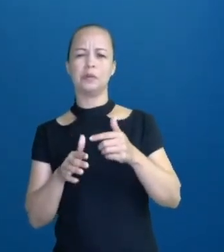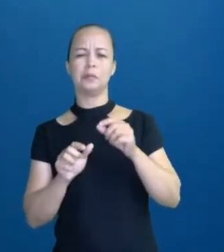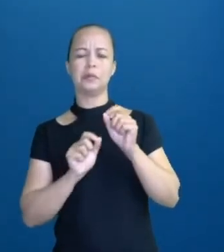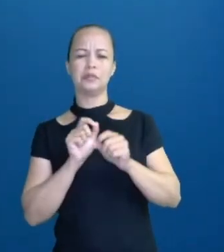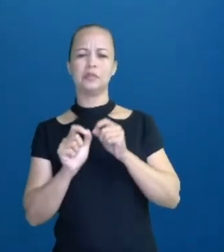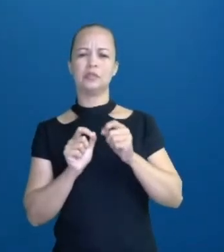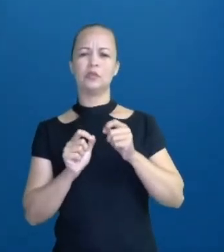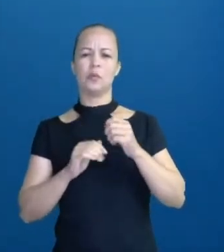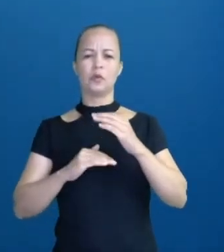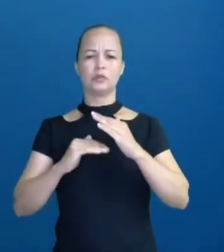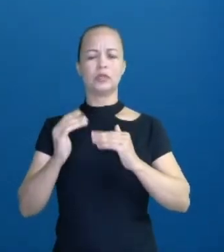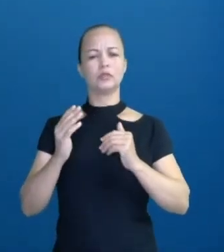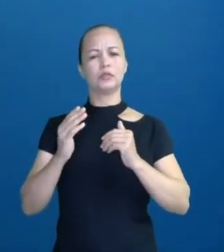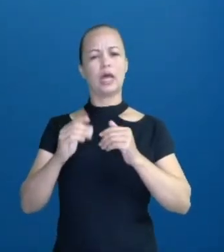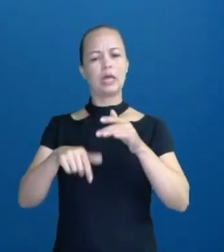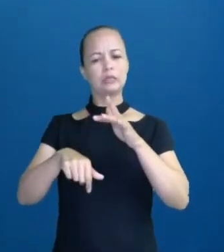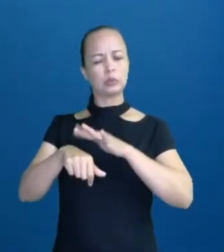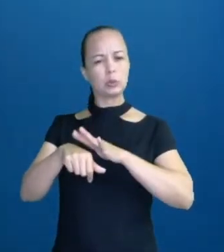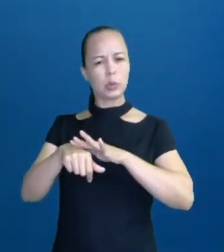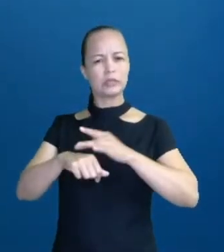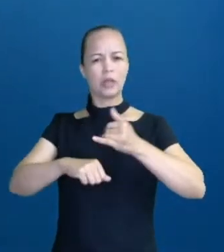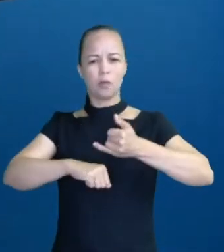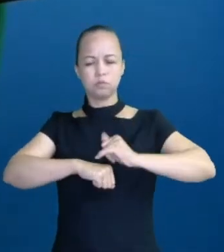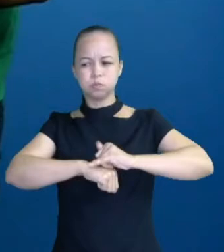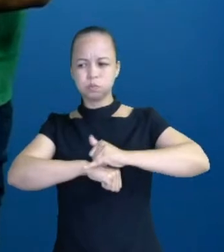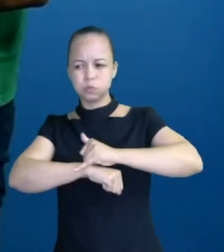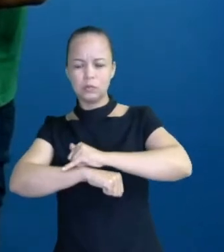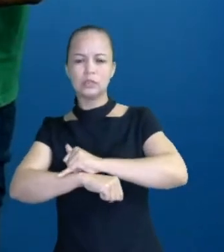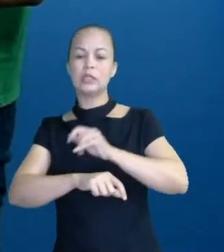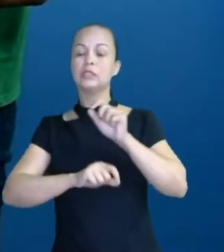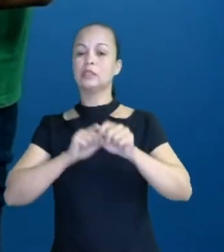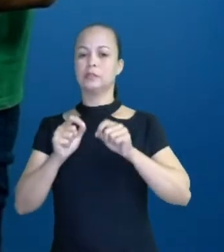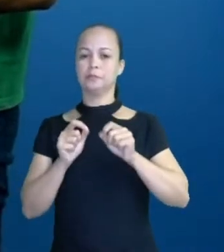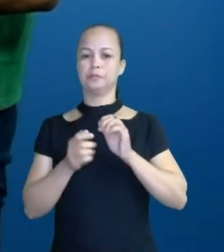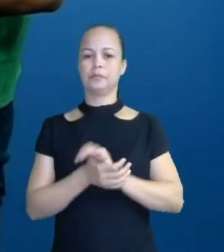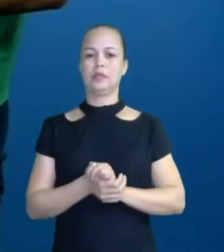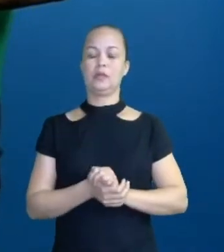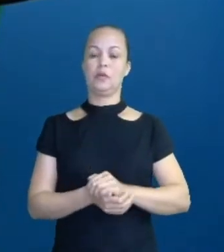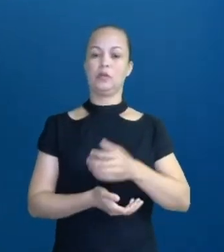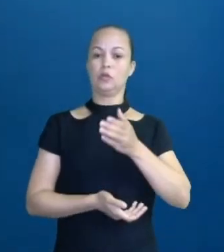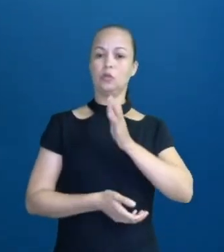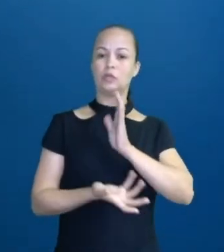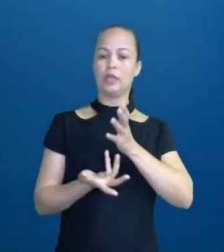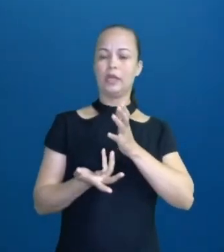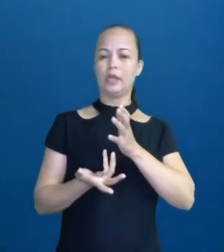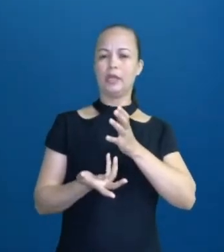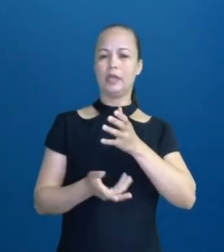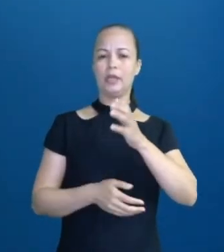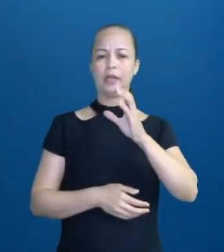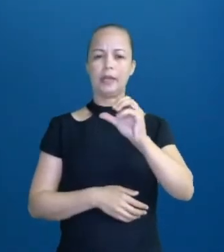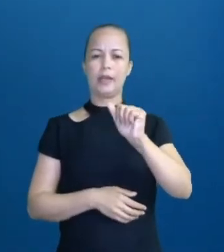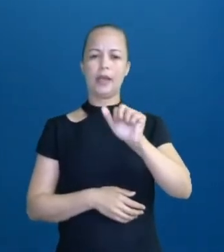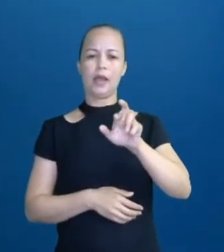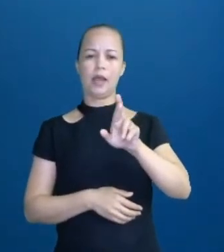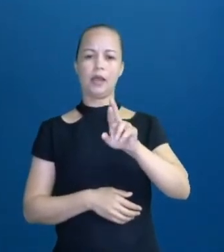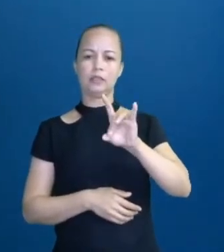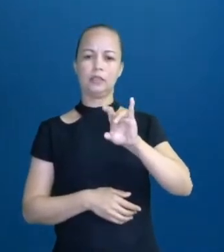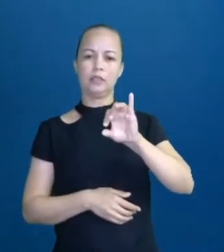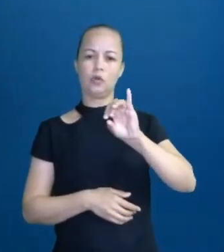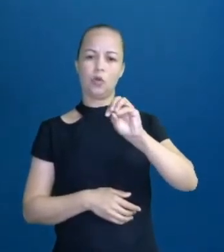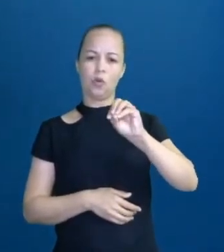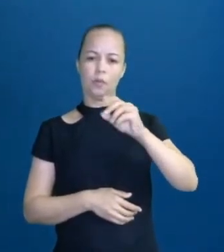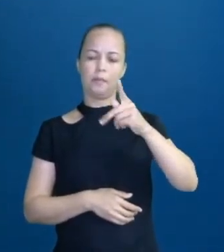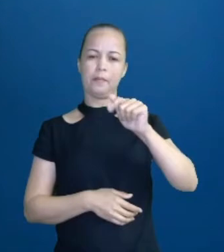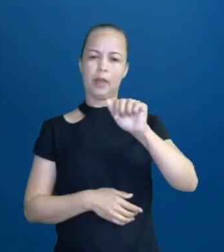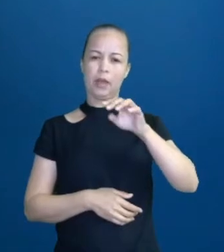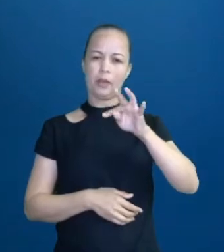doença que nós chamamos de obesidade? A obesidade ela pode provocar cardiopatias, né, doenças no coração, ela